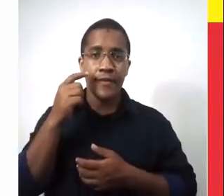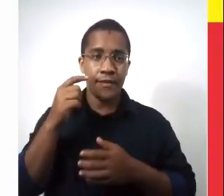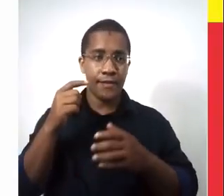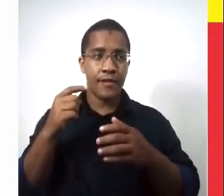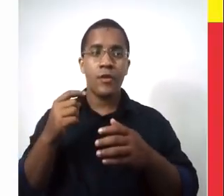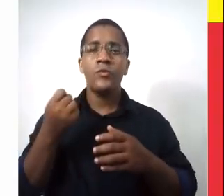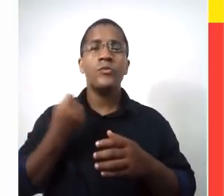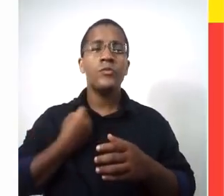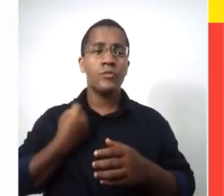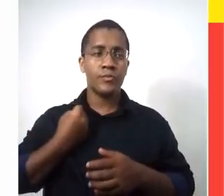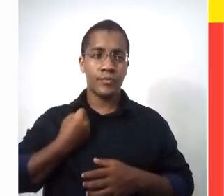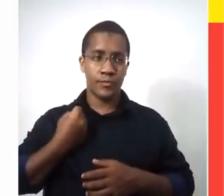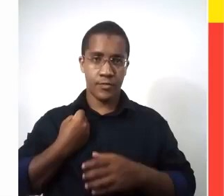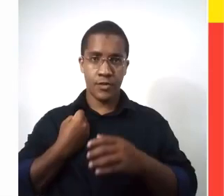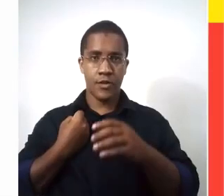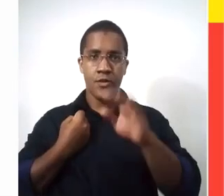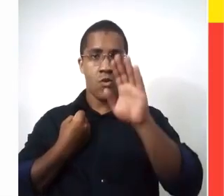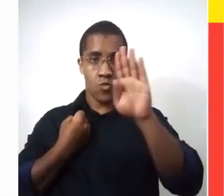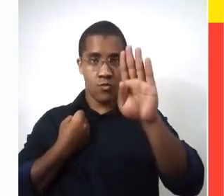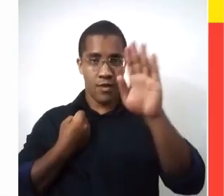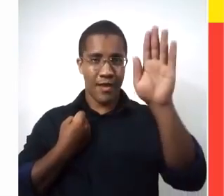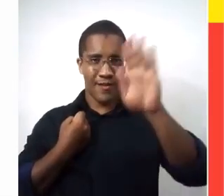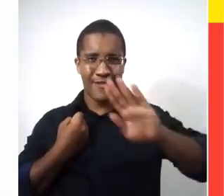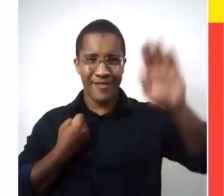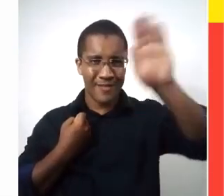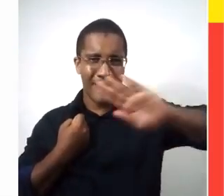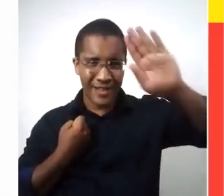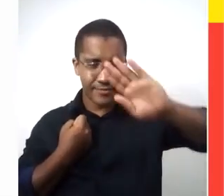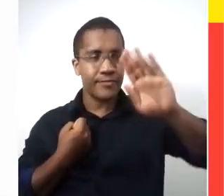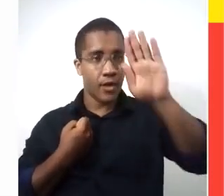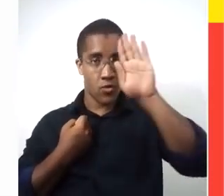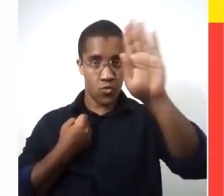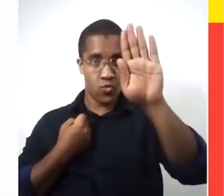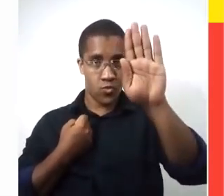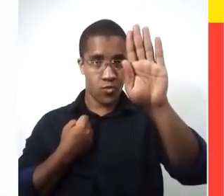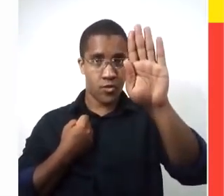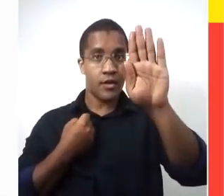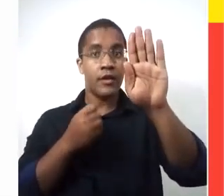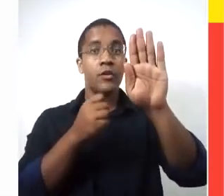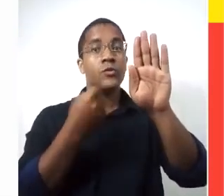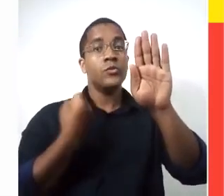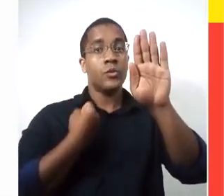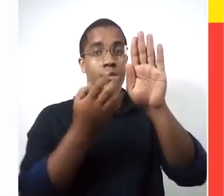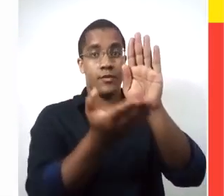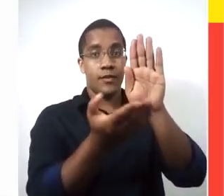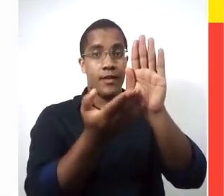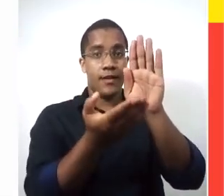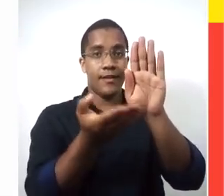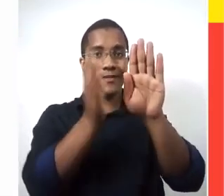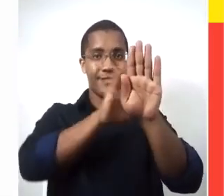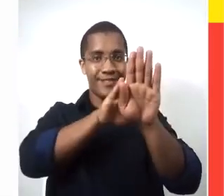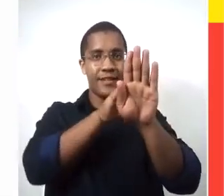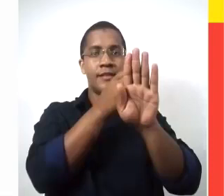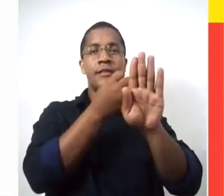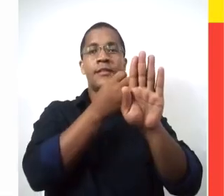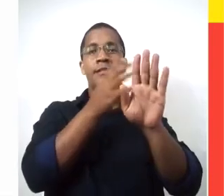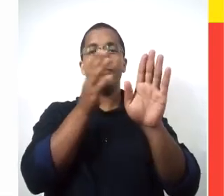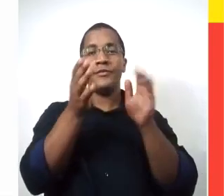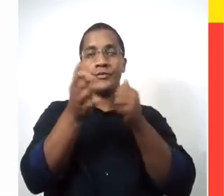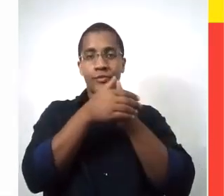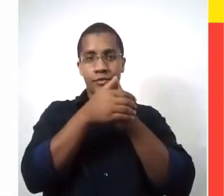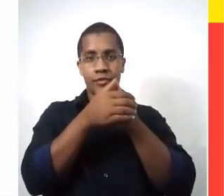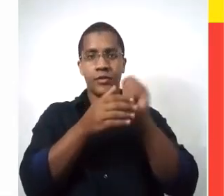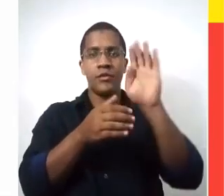o número. Se eu adicionar mais outro apagador, e se eu adicionar mais outro apagador, eu estou escondendo que